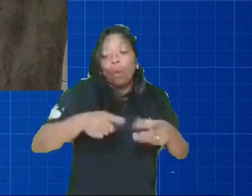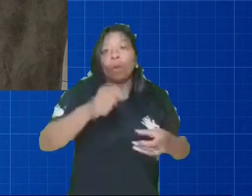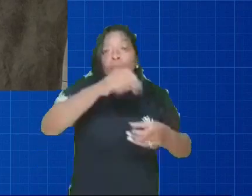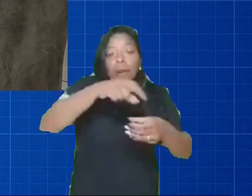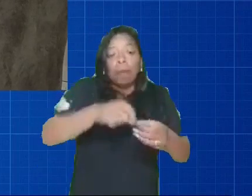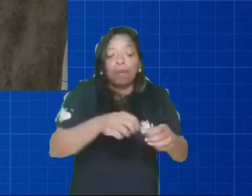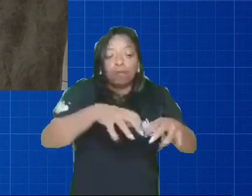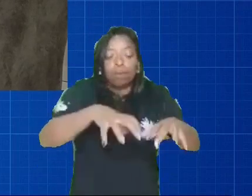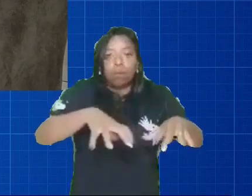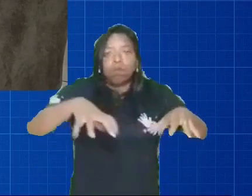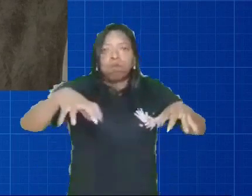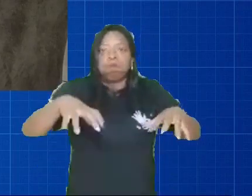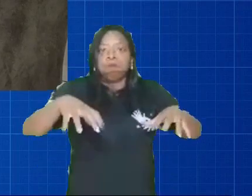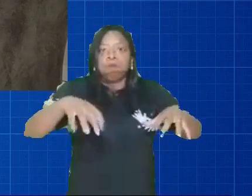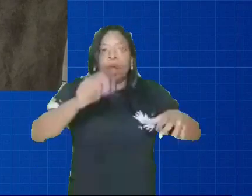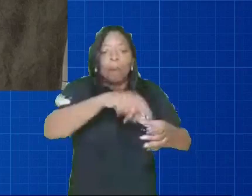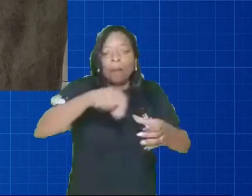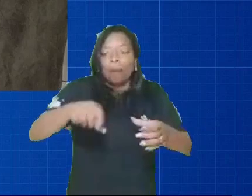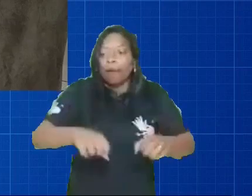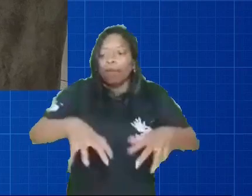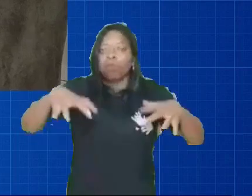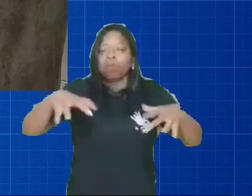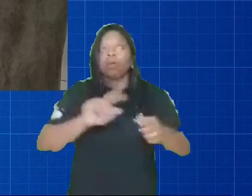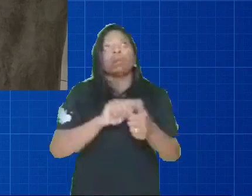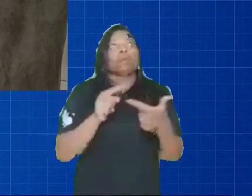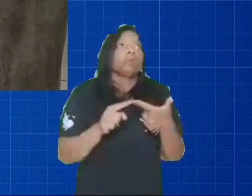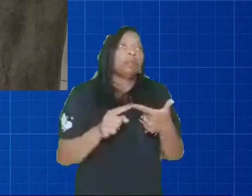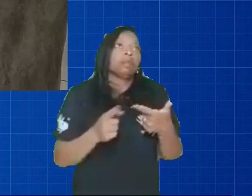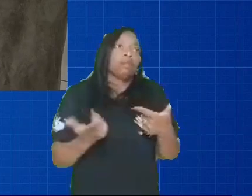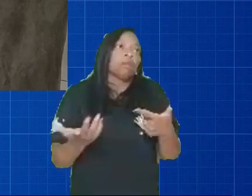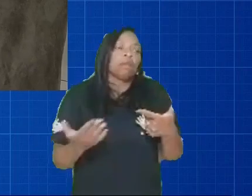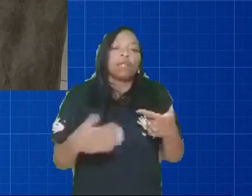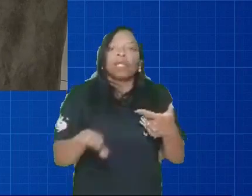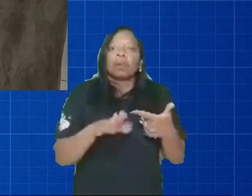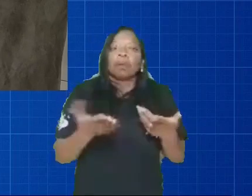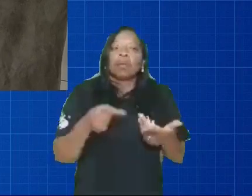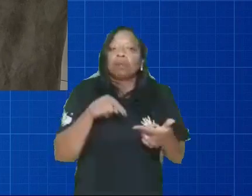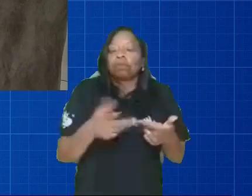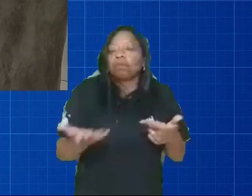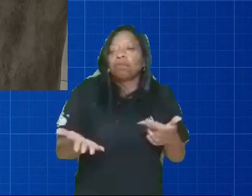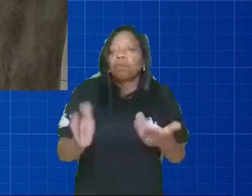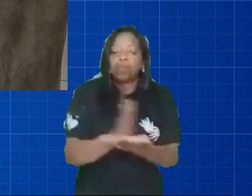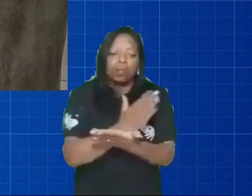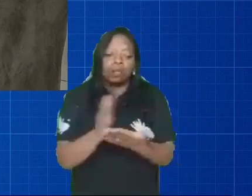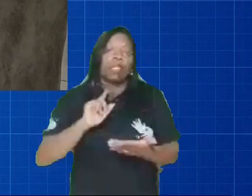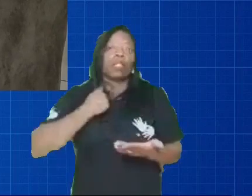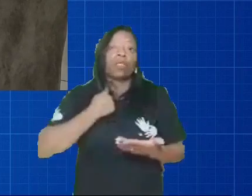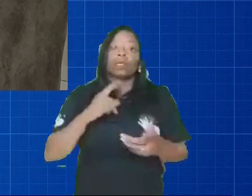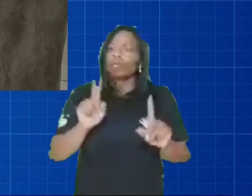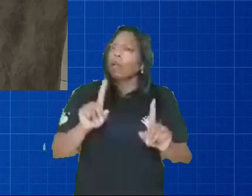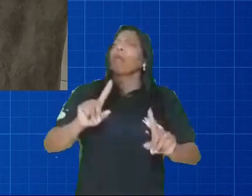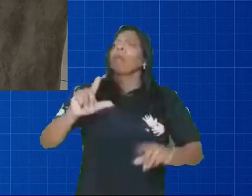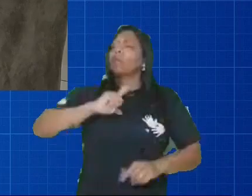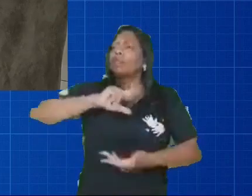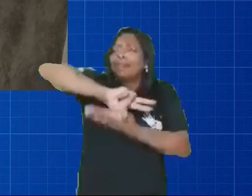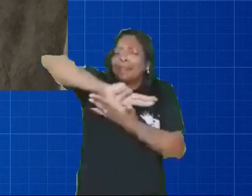de história, projetos de composteira, a questão até mesmo de bem-estar e valores, a questão mais psicológica, mais amorosa,